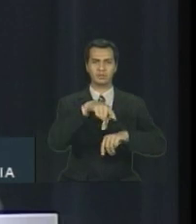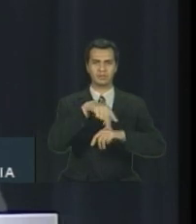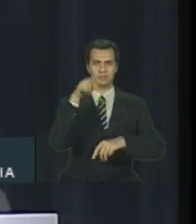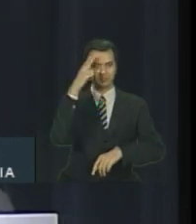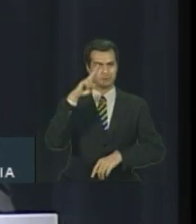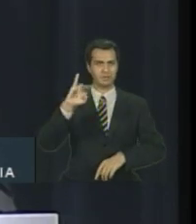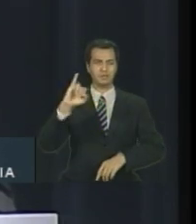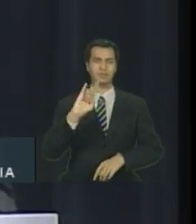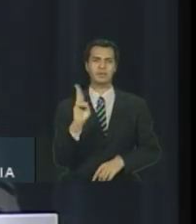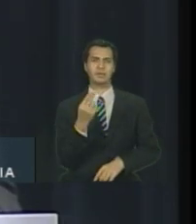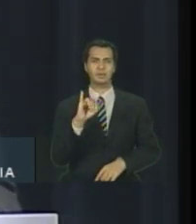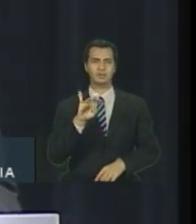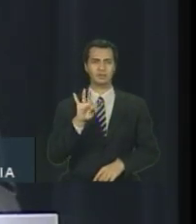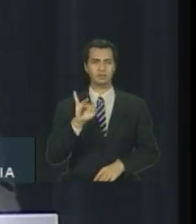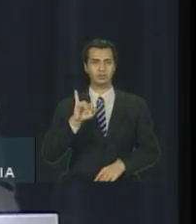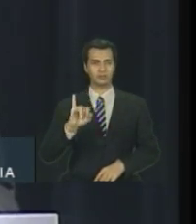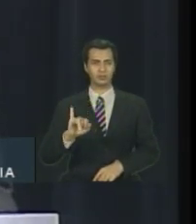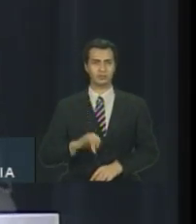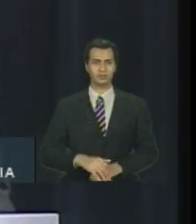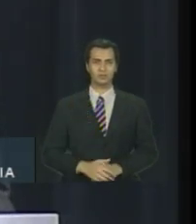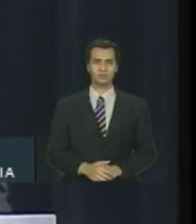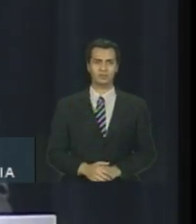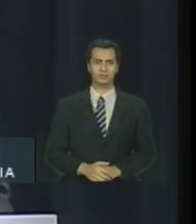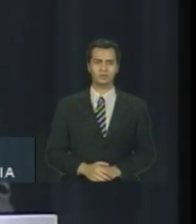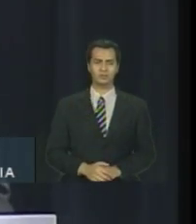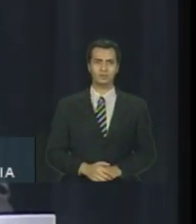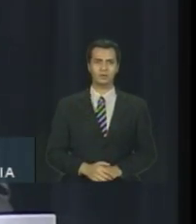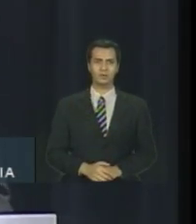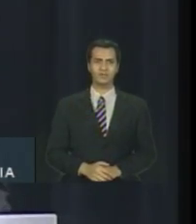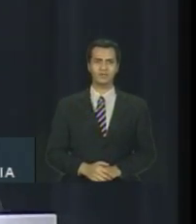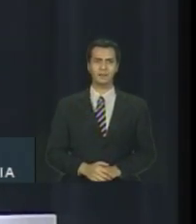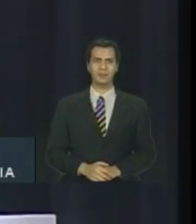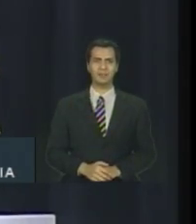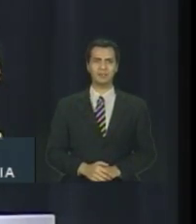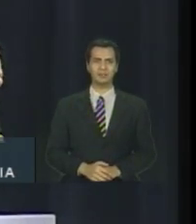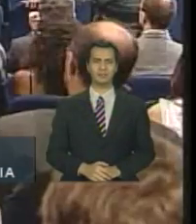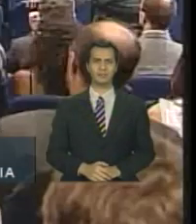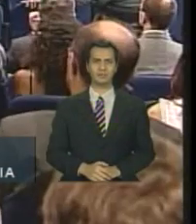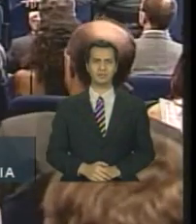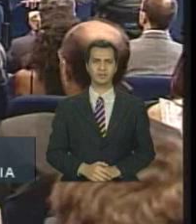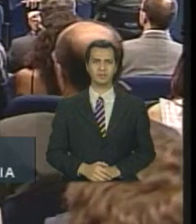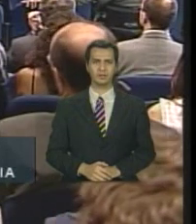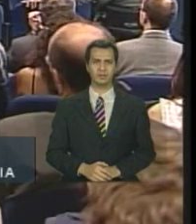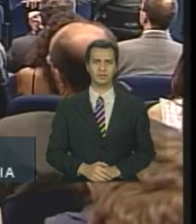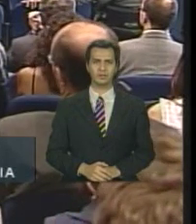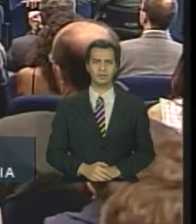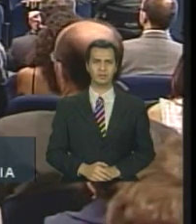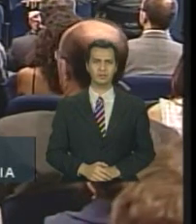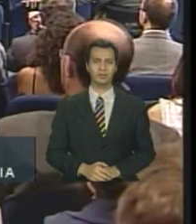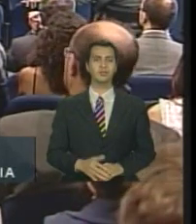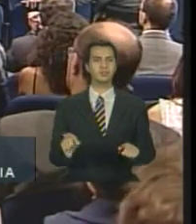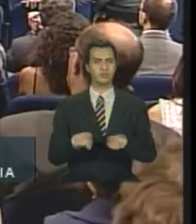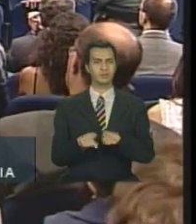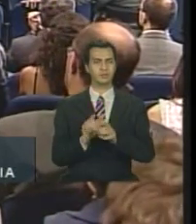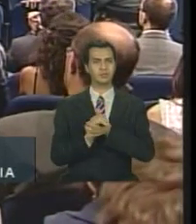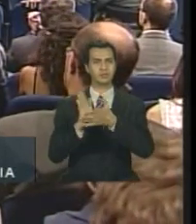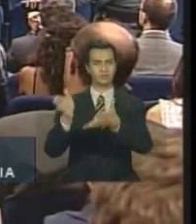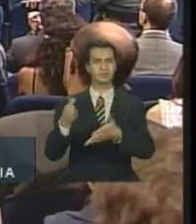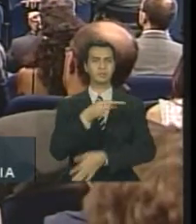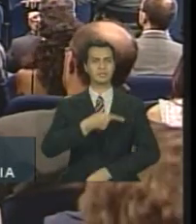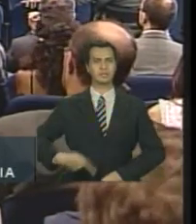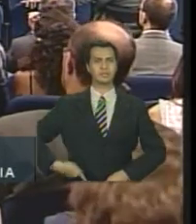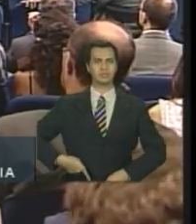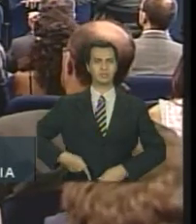dá no cenário internacional. Cumprimento Moisés Bauer, presidente do CONAD, porque o Conselho Nacional